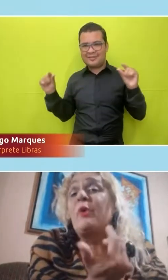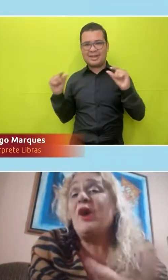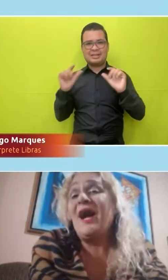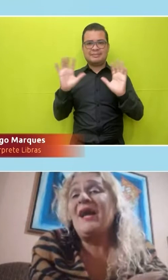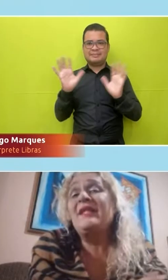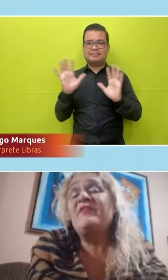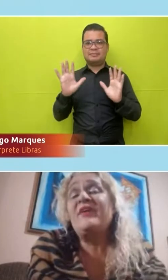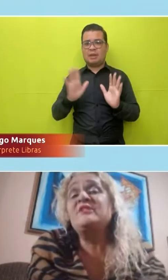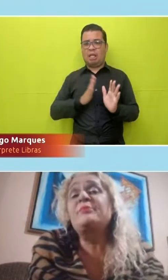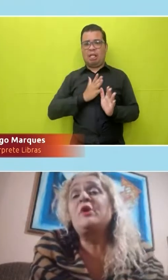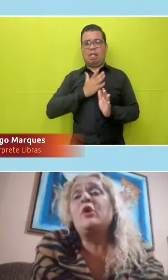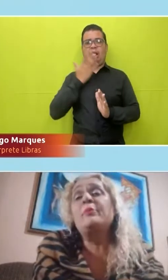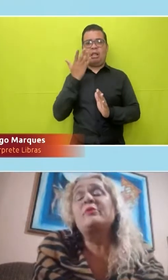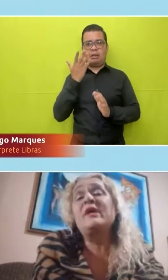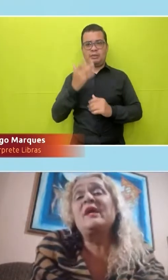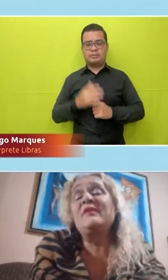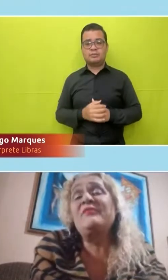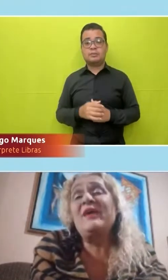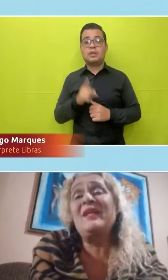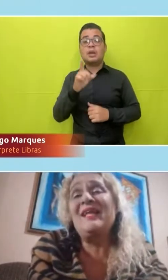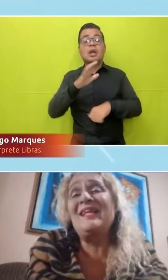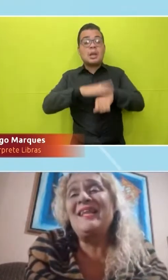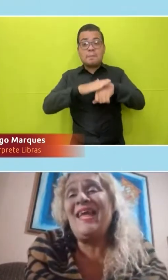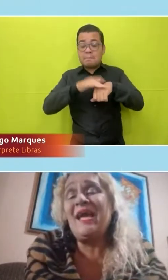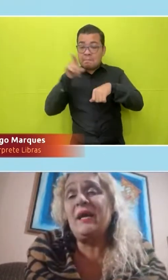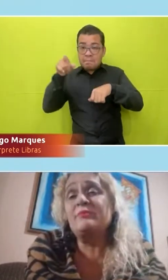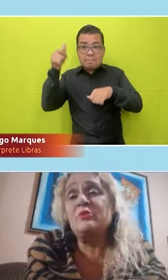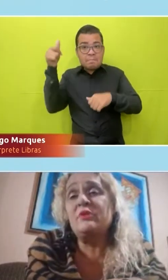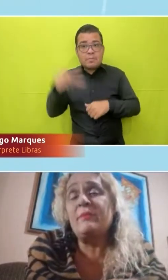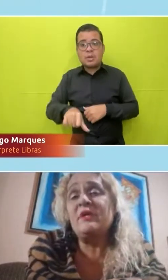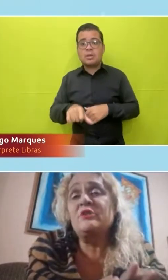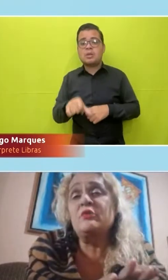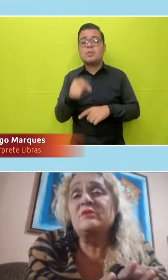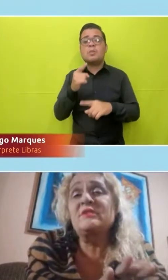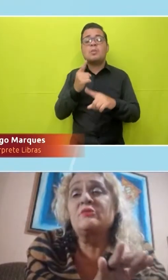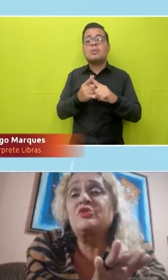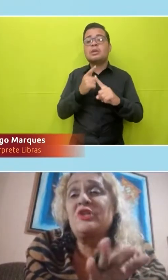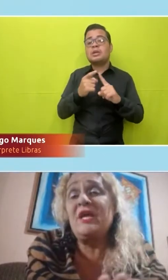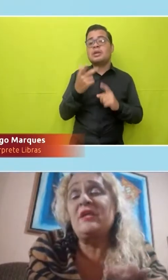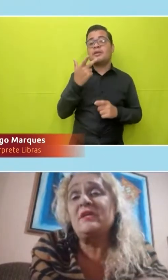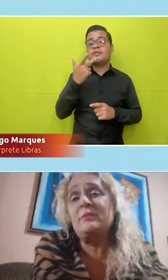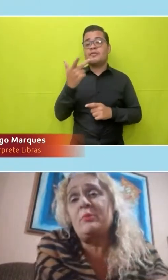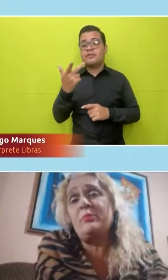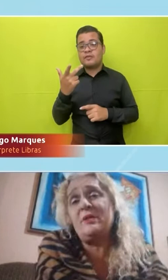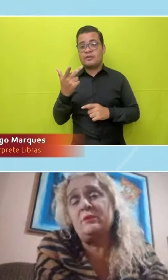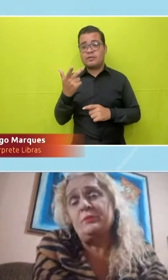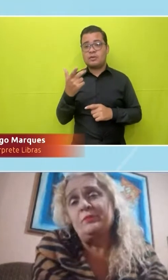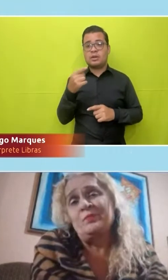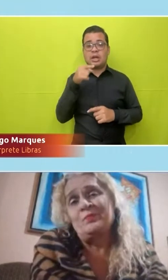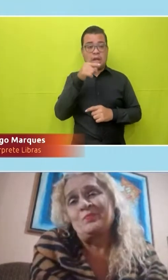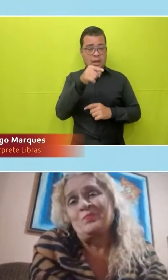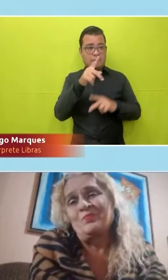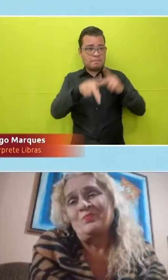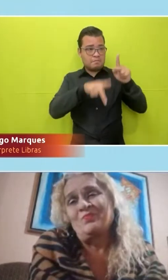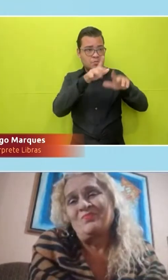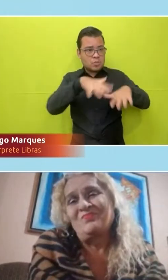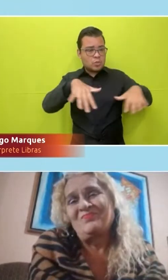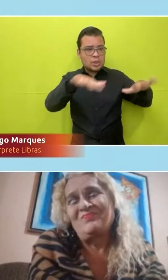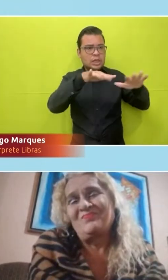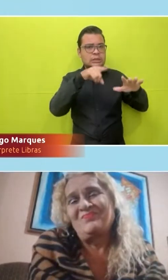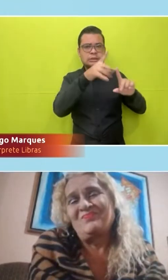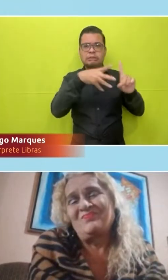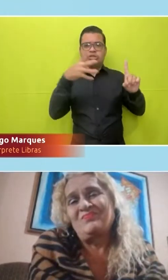de horrorosa. porrada, ele faz pior, porque ele nega absolutamente a condição de direito a essa população. Então,